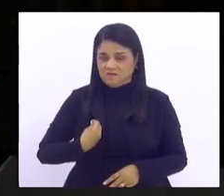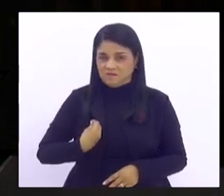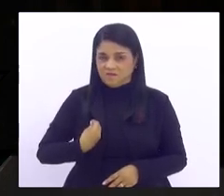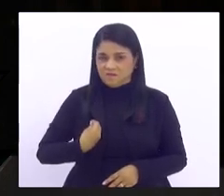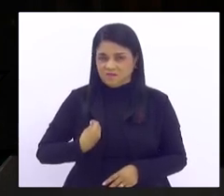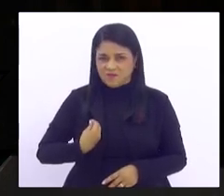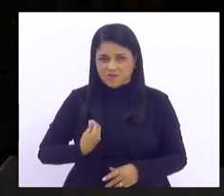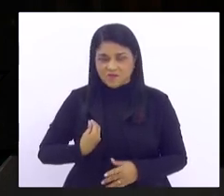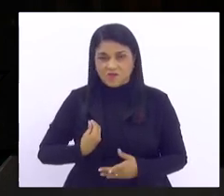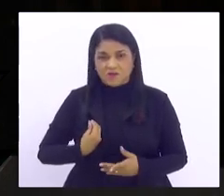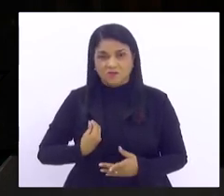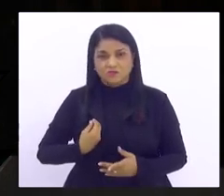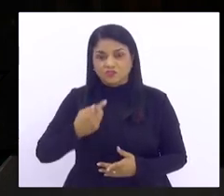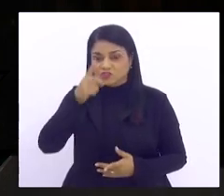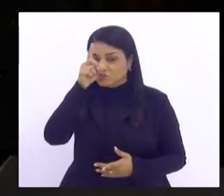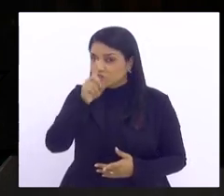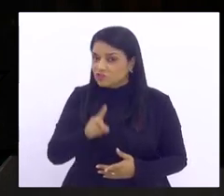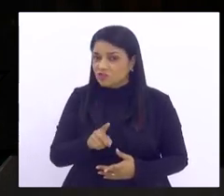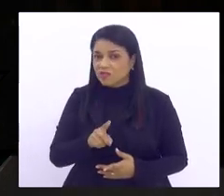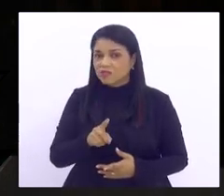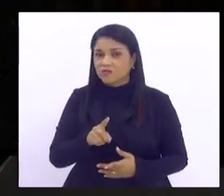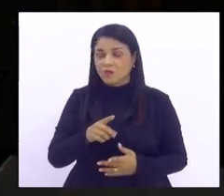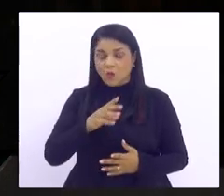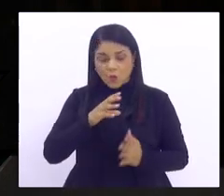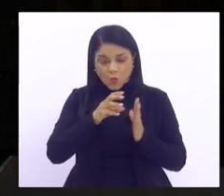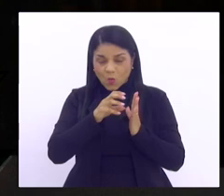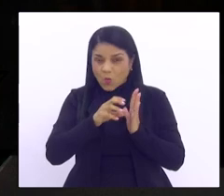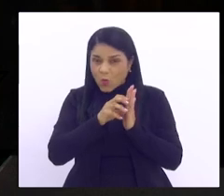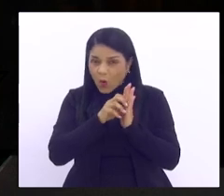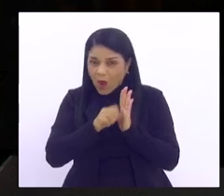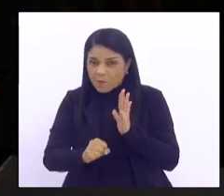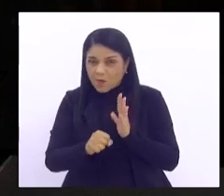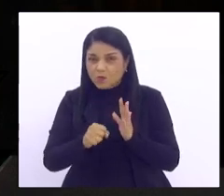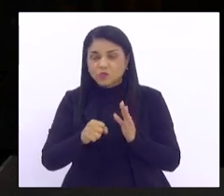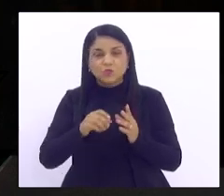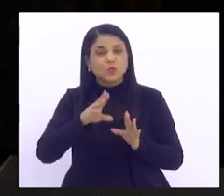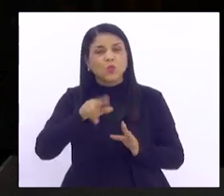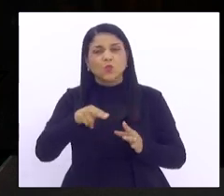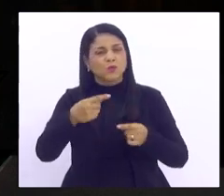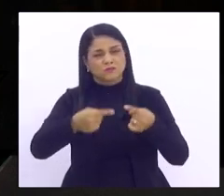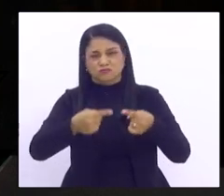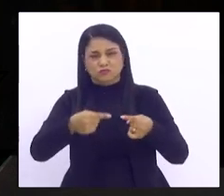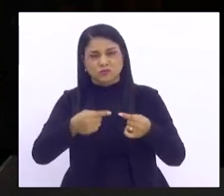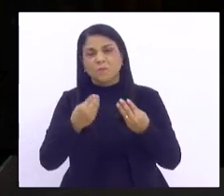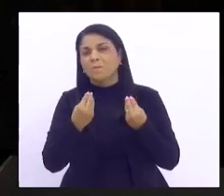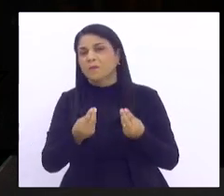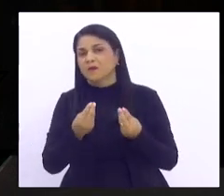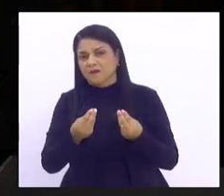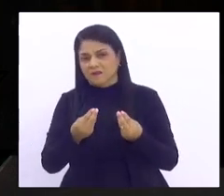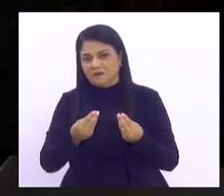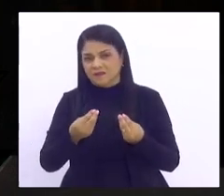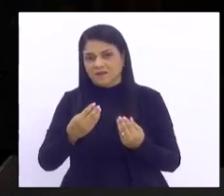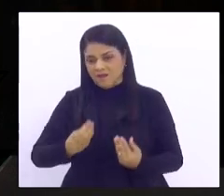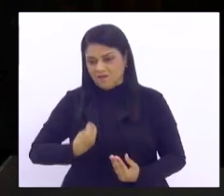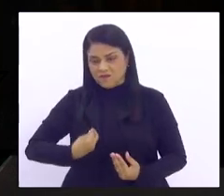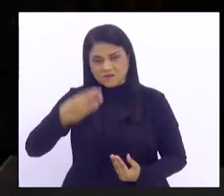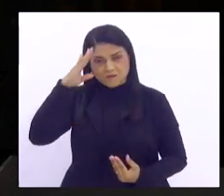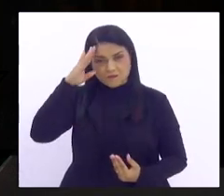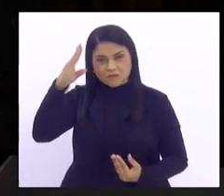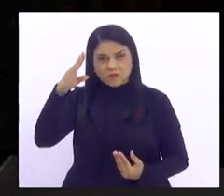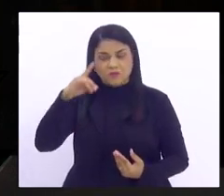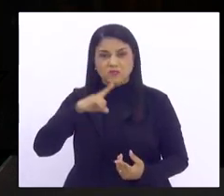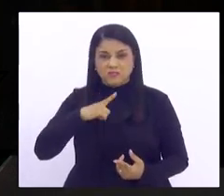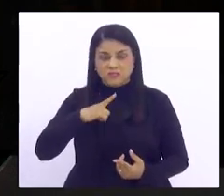pensar em outros. Então, o aborto ele realmente não deveria sequer estar sendo discutido. Mas se, sem dúvida, se existe um locus adequado,